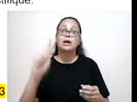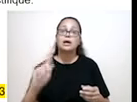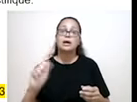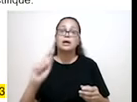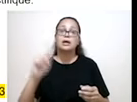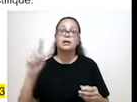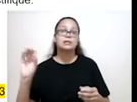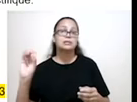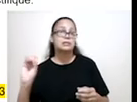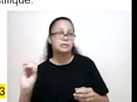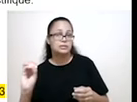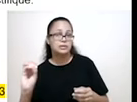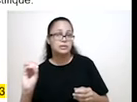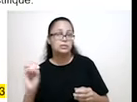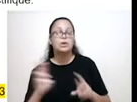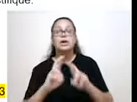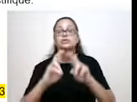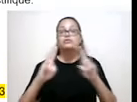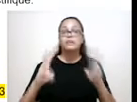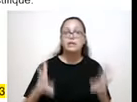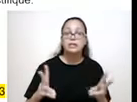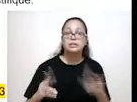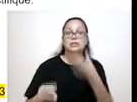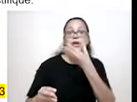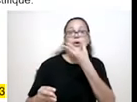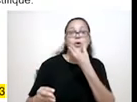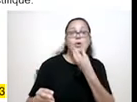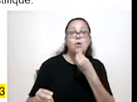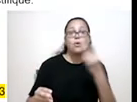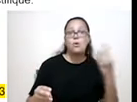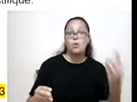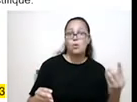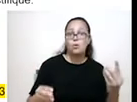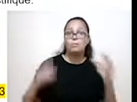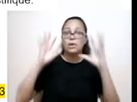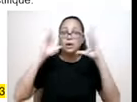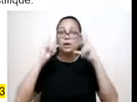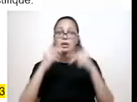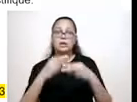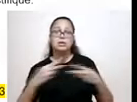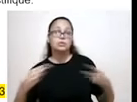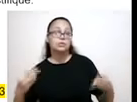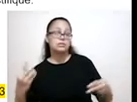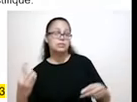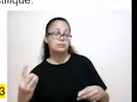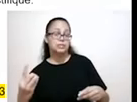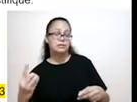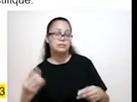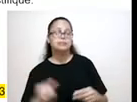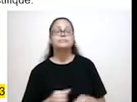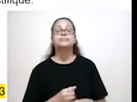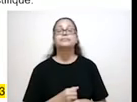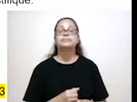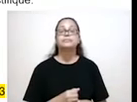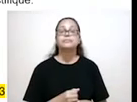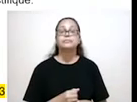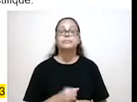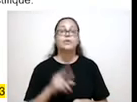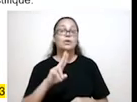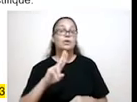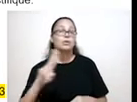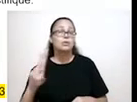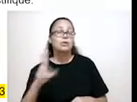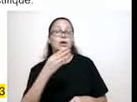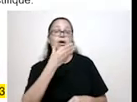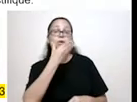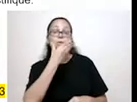animais. Pessoal, vocês precisam lembrar que o uso do termo homens usado no